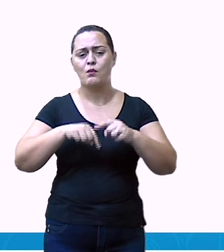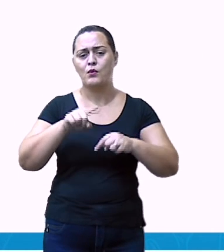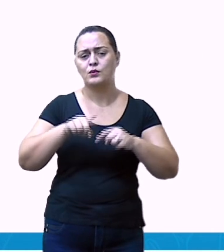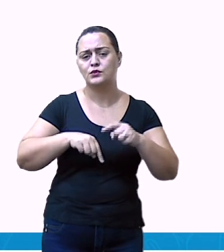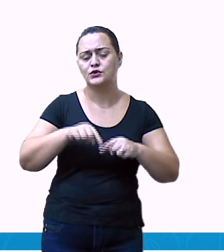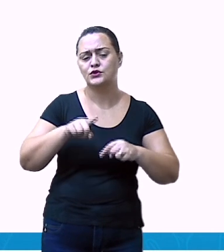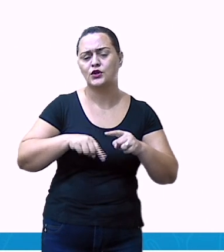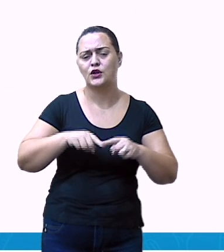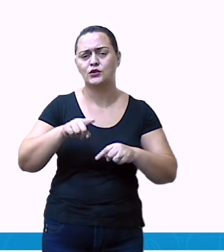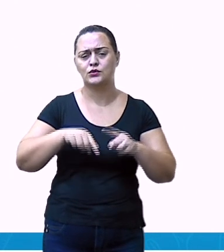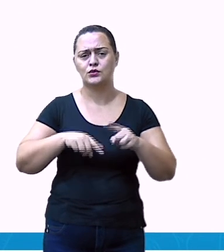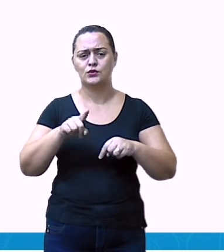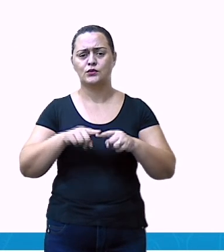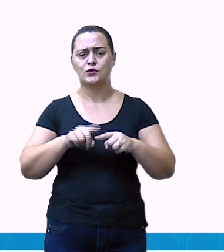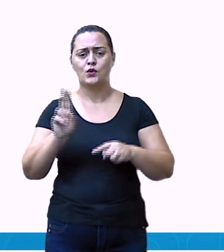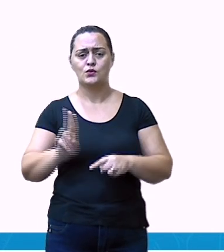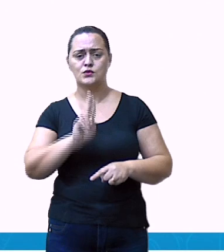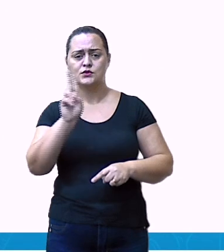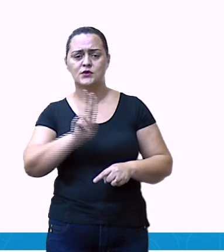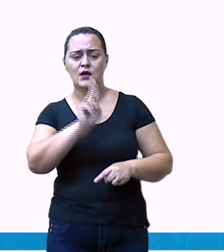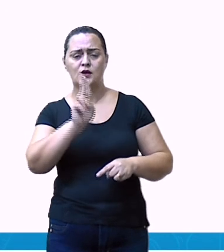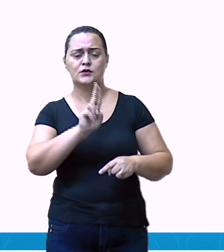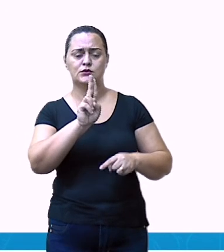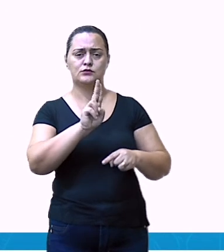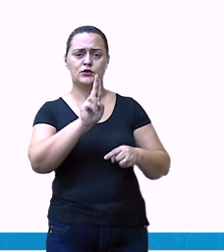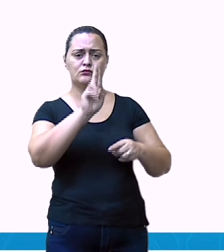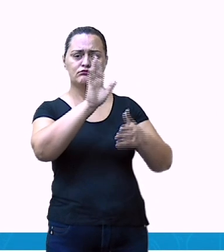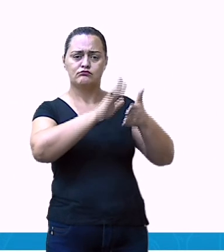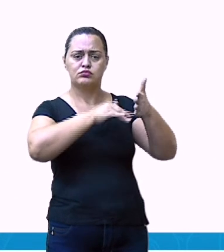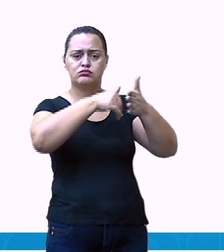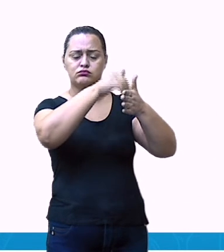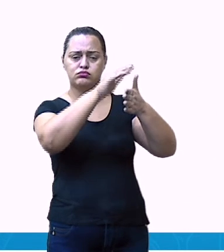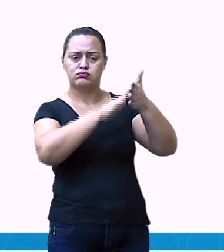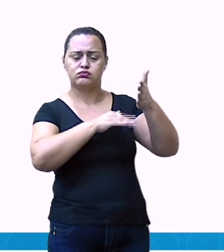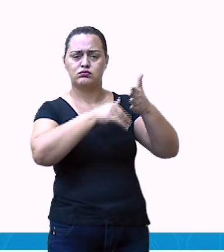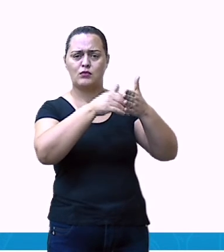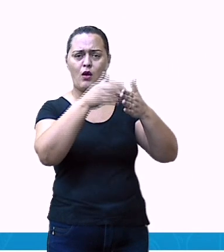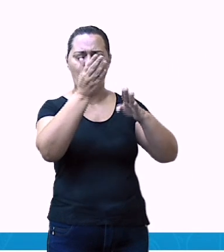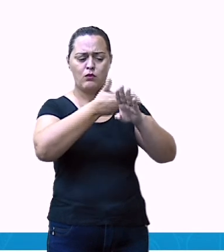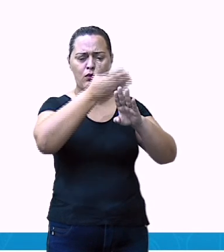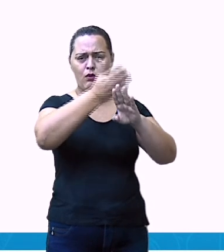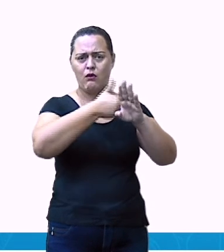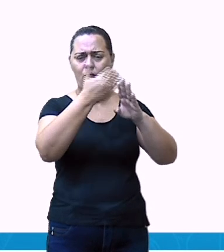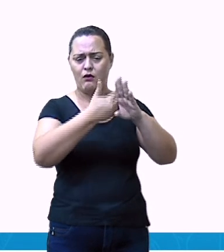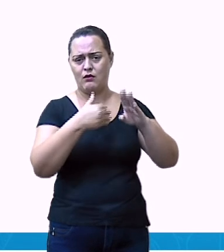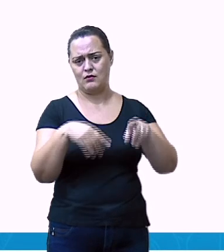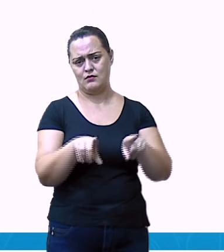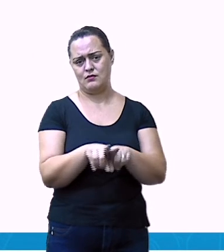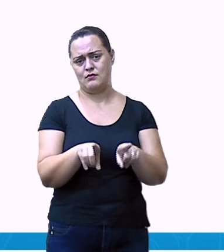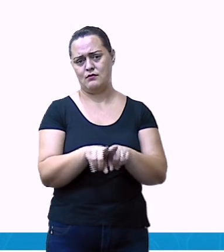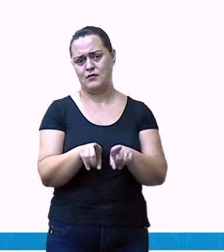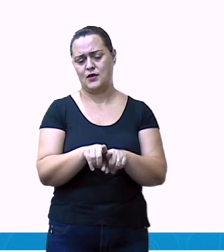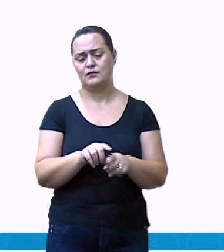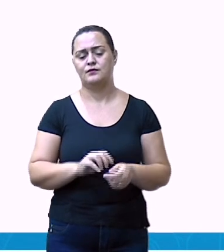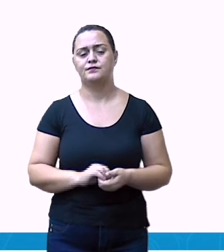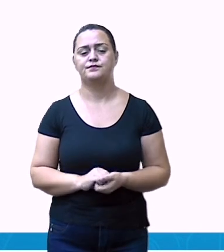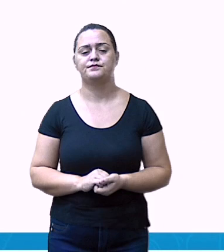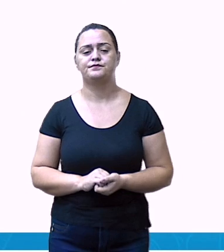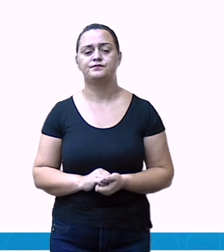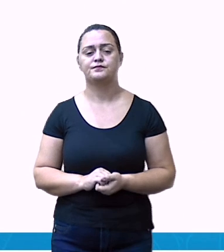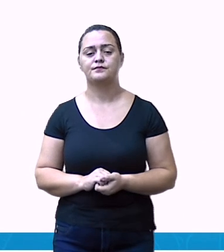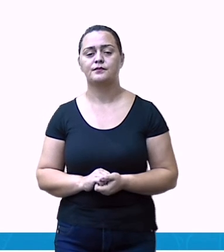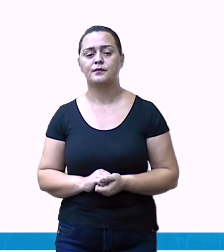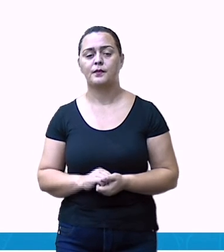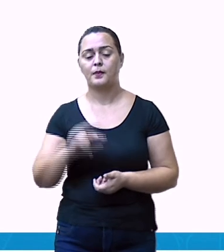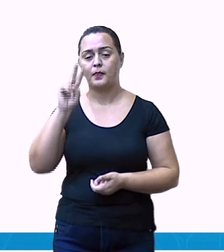pintura rupestre para que vocês possam ver. 4. Sobre as imagens retratadas nas pinturas rupestres,